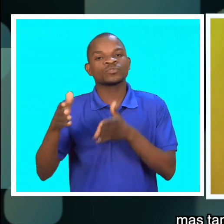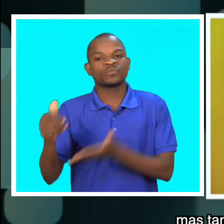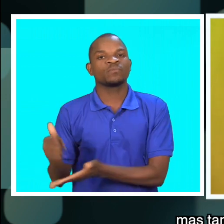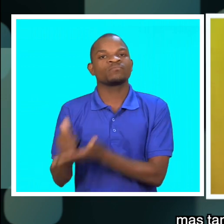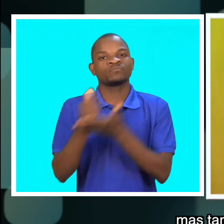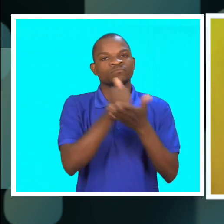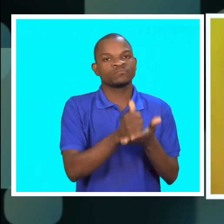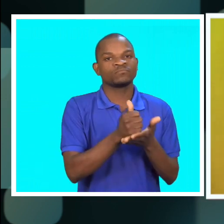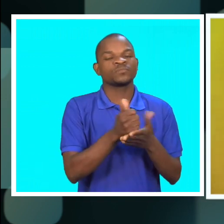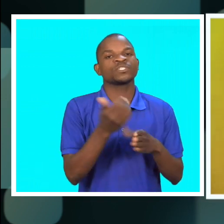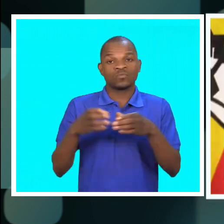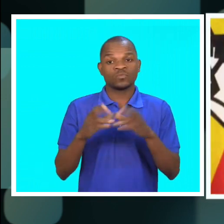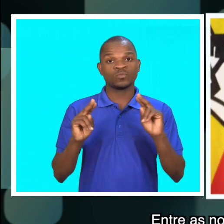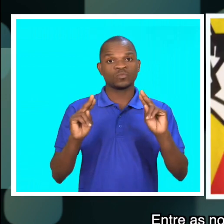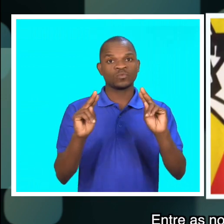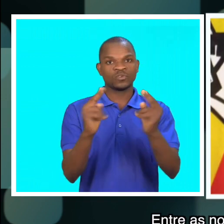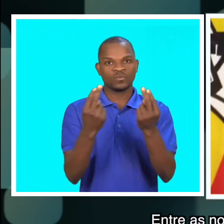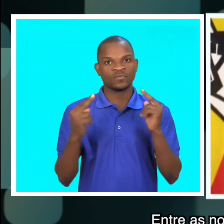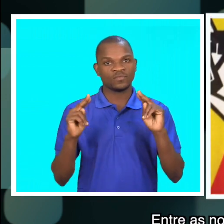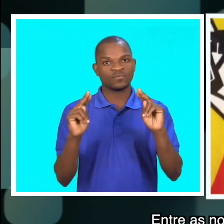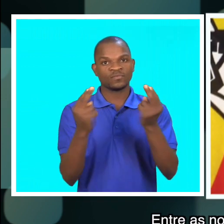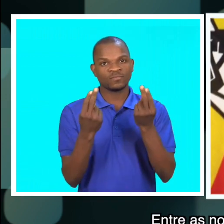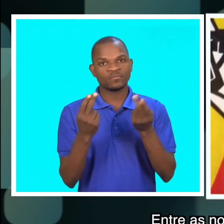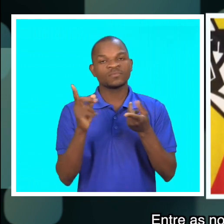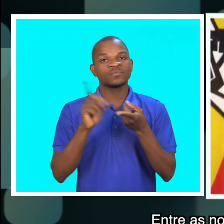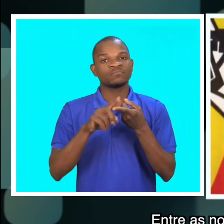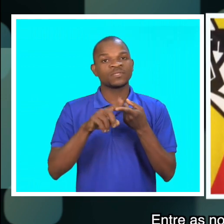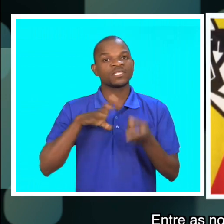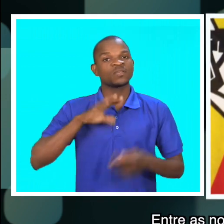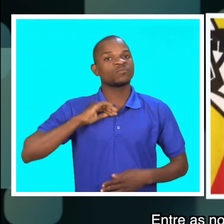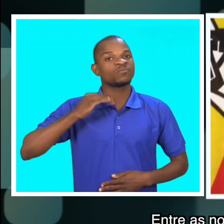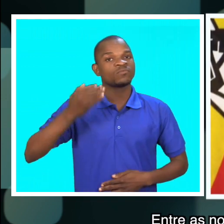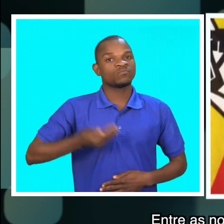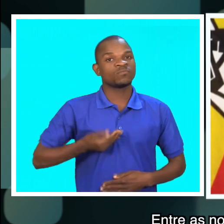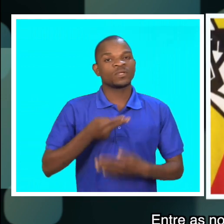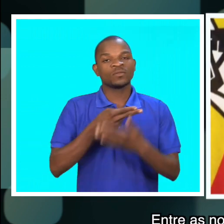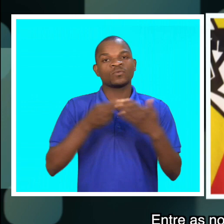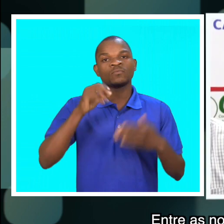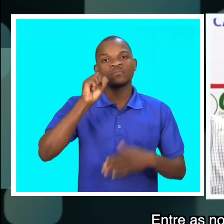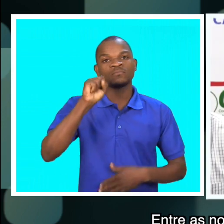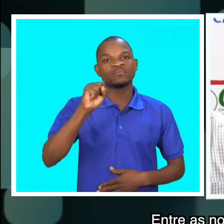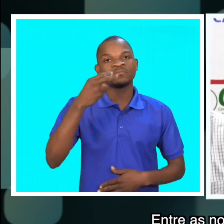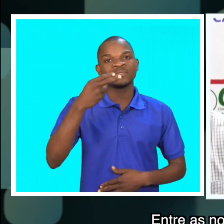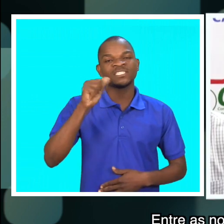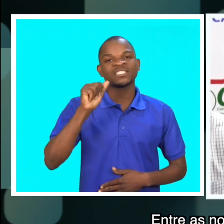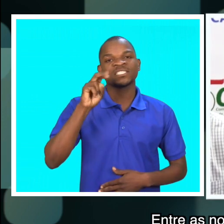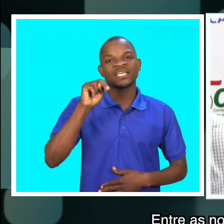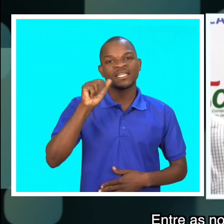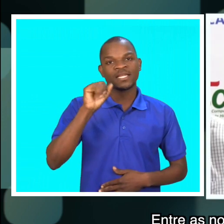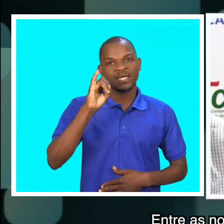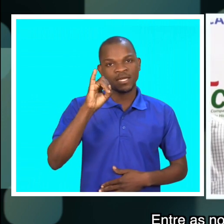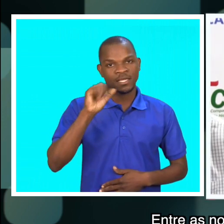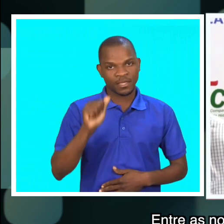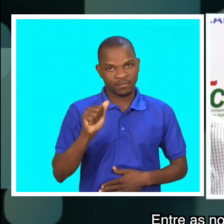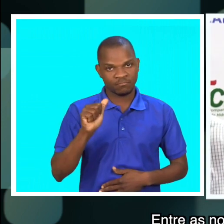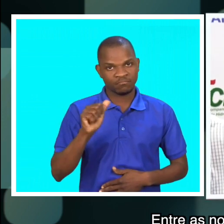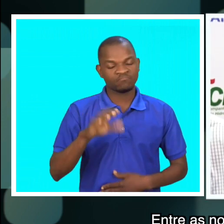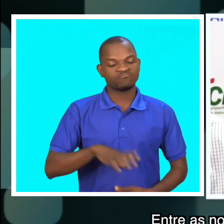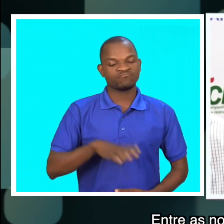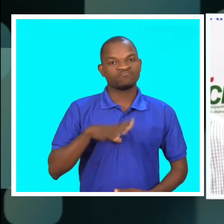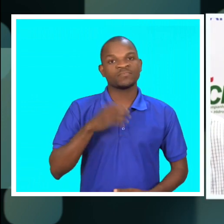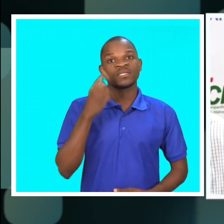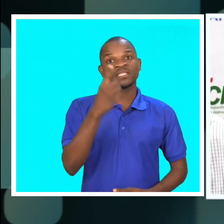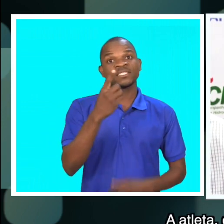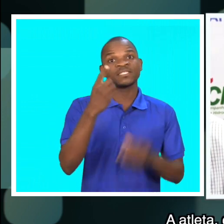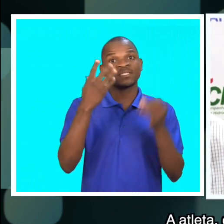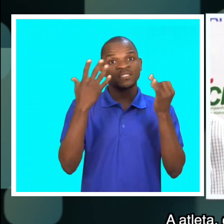transmitir este produto. Entre as novidades, está Xanaia Pinto, 17 anos de